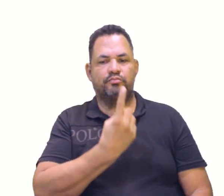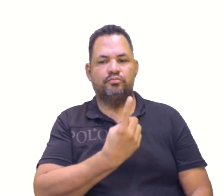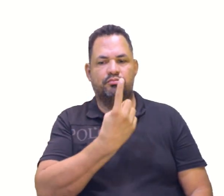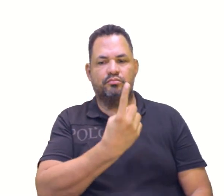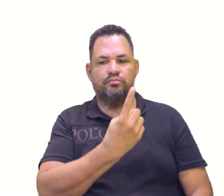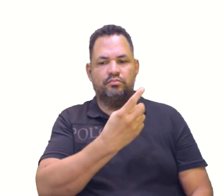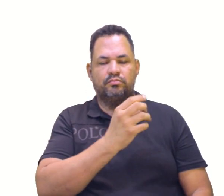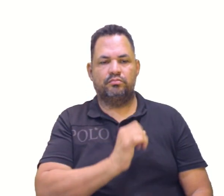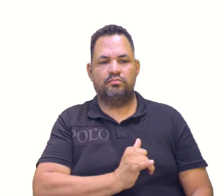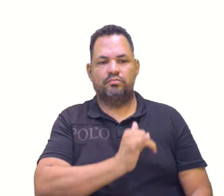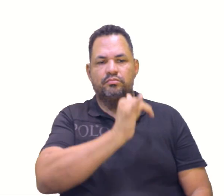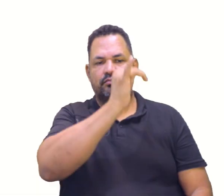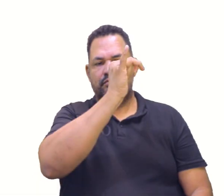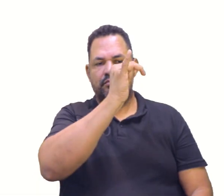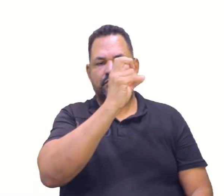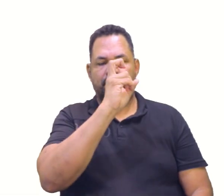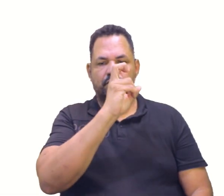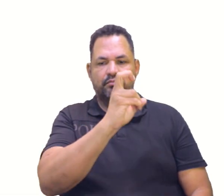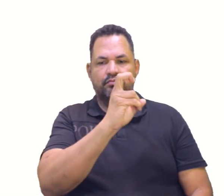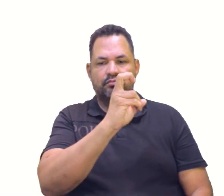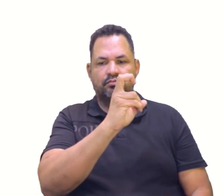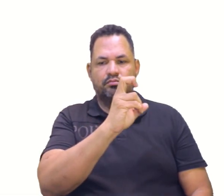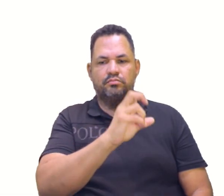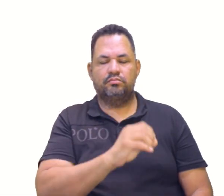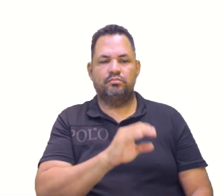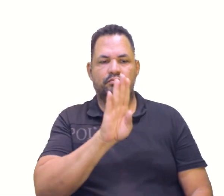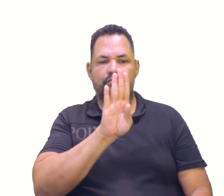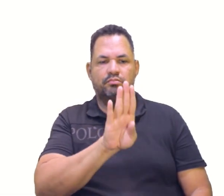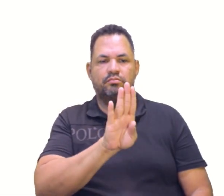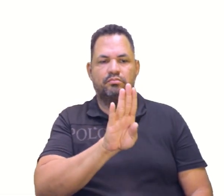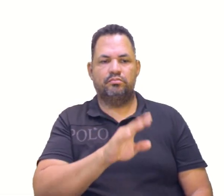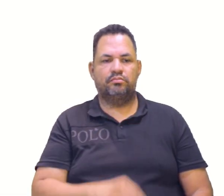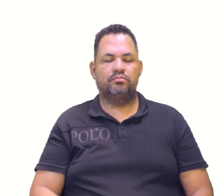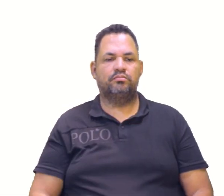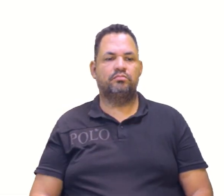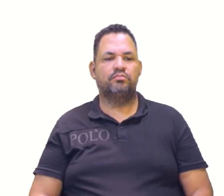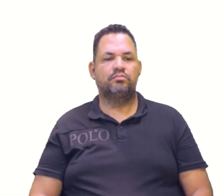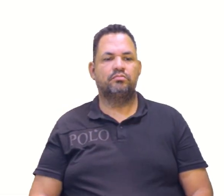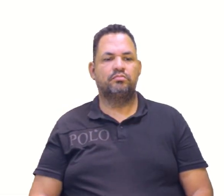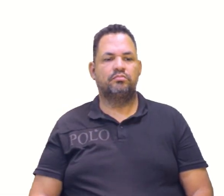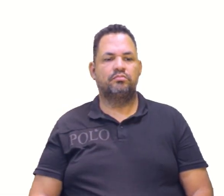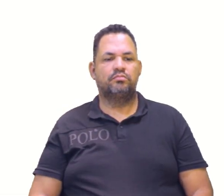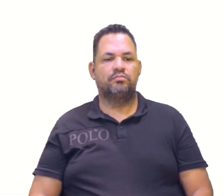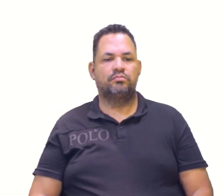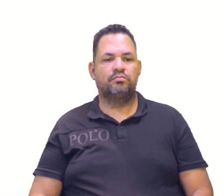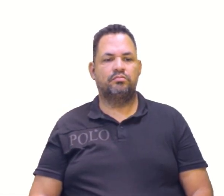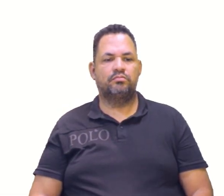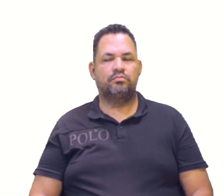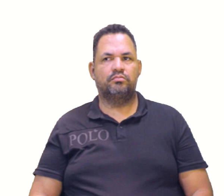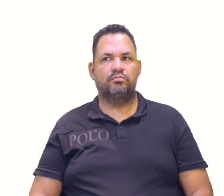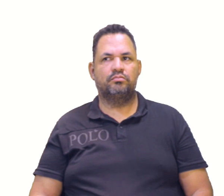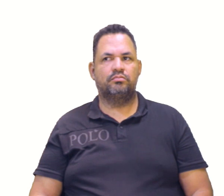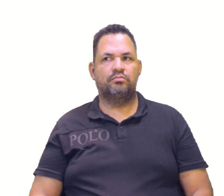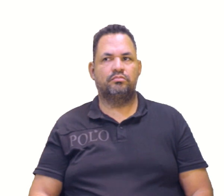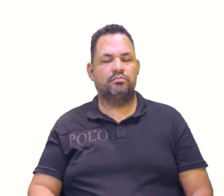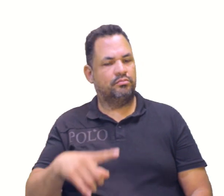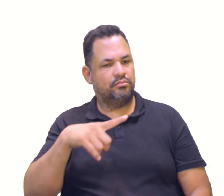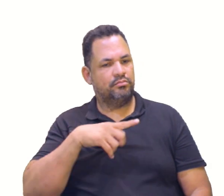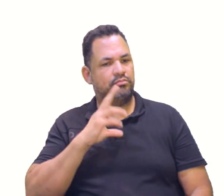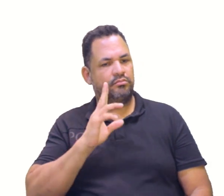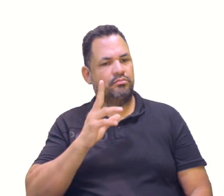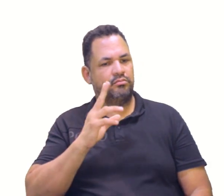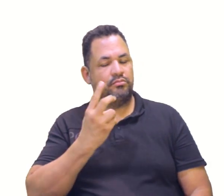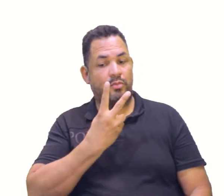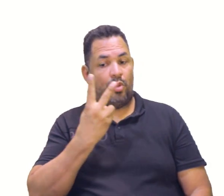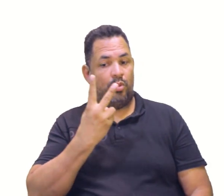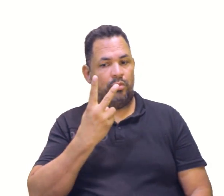2, 3, 4, 5. Aqui nós temos o ponto B. B. Dois pontos vão estar sempre alinhados, né? Vai ter sempre uma reta que passa por 2